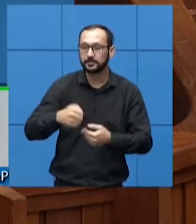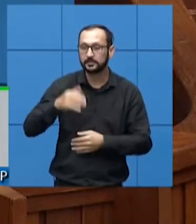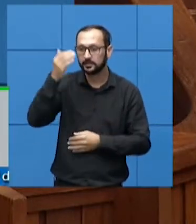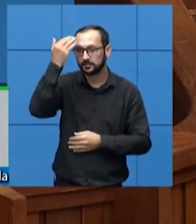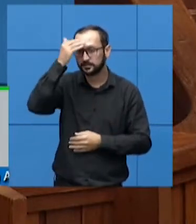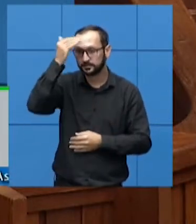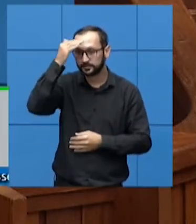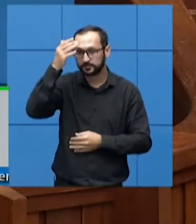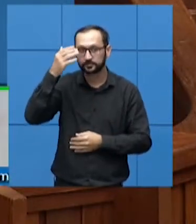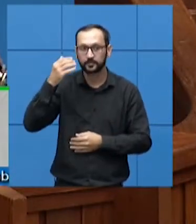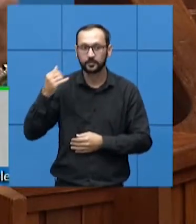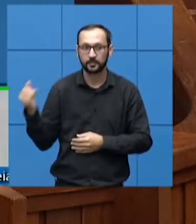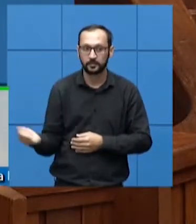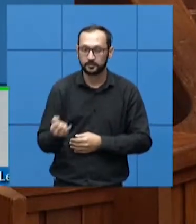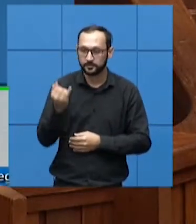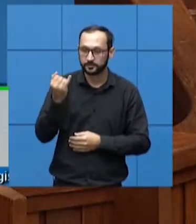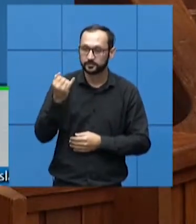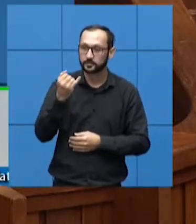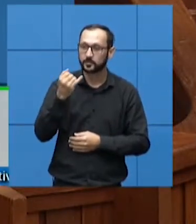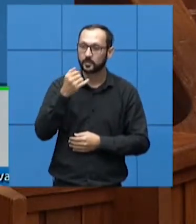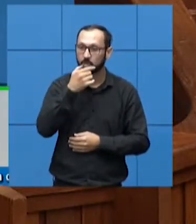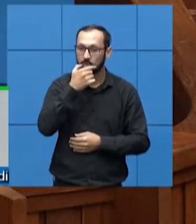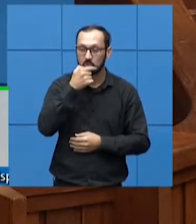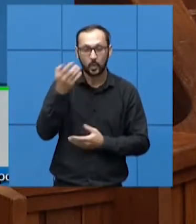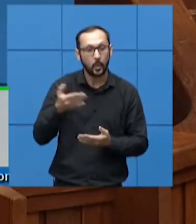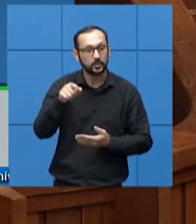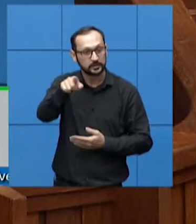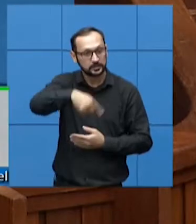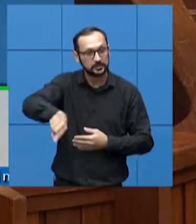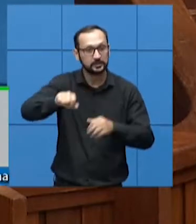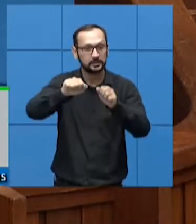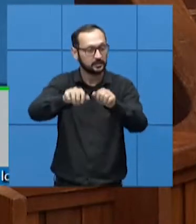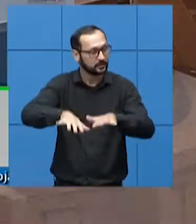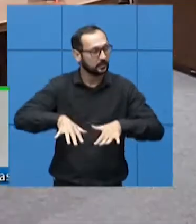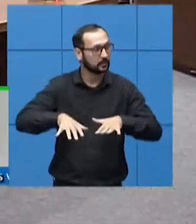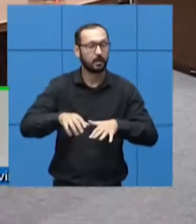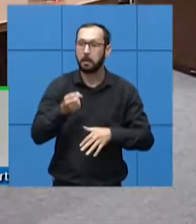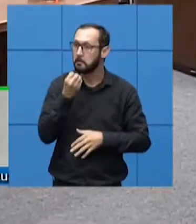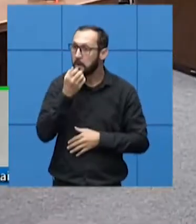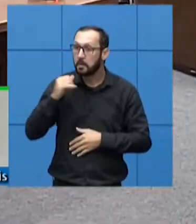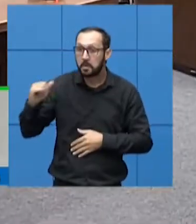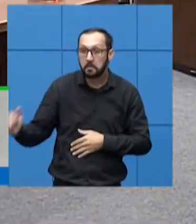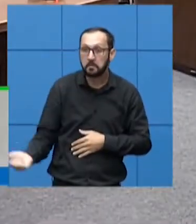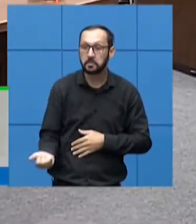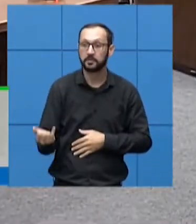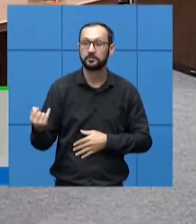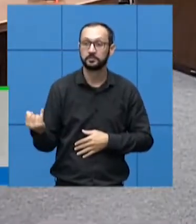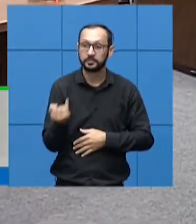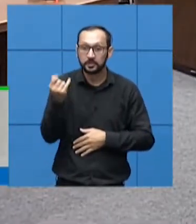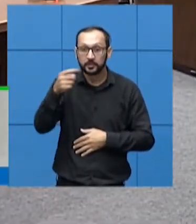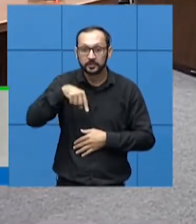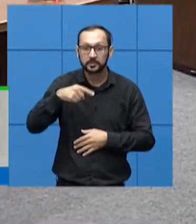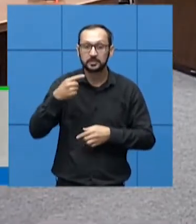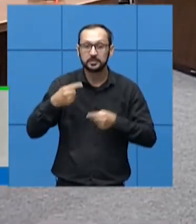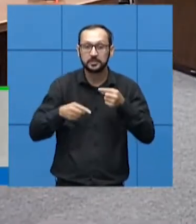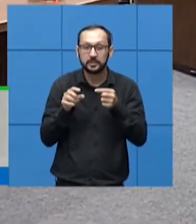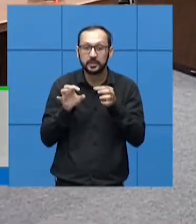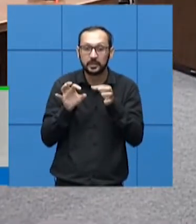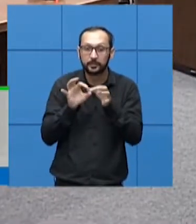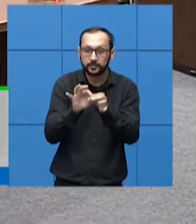entendemos da importância desse evento, oportuno, inclusive, para nós reunirmos, todos